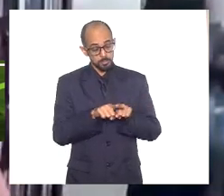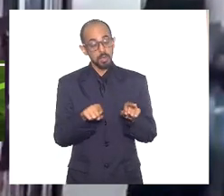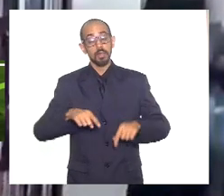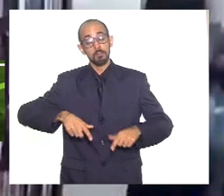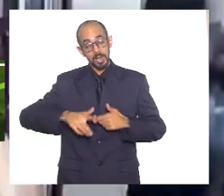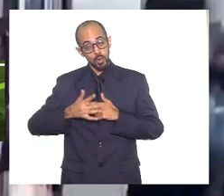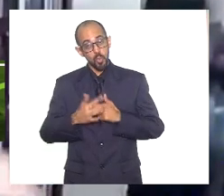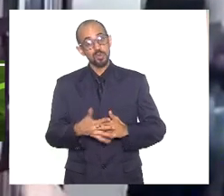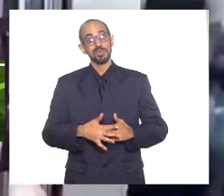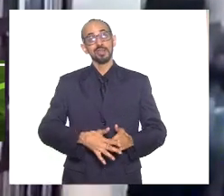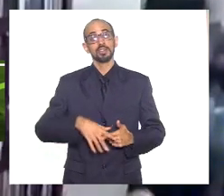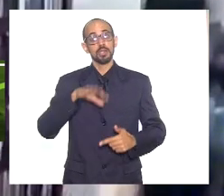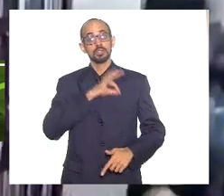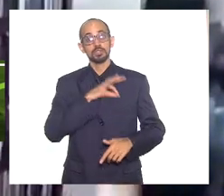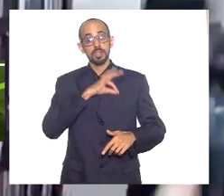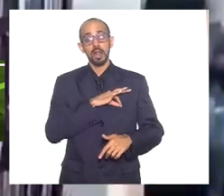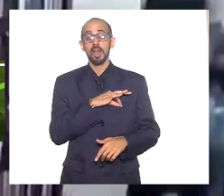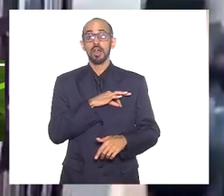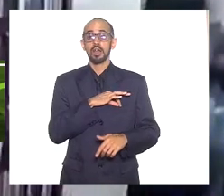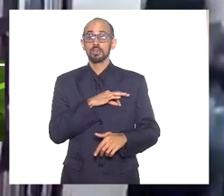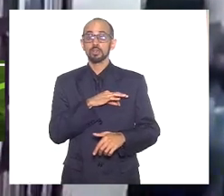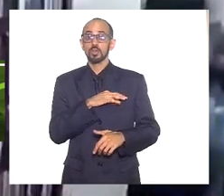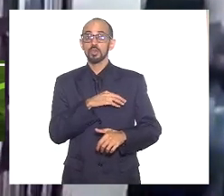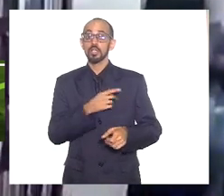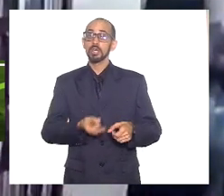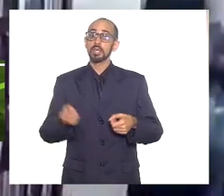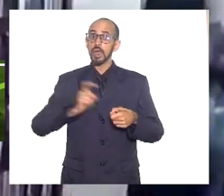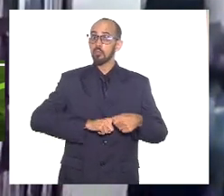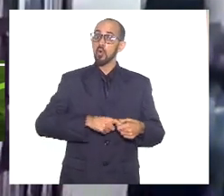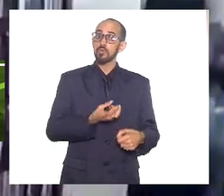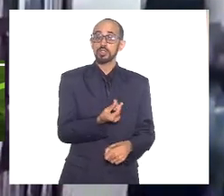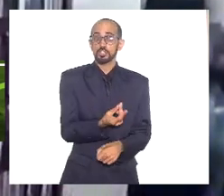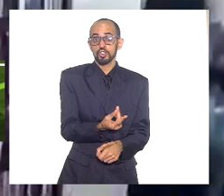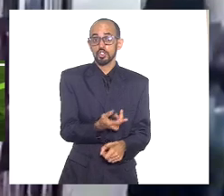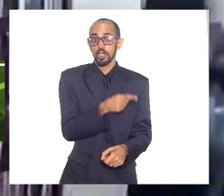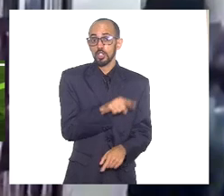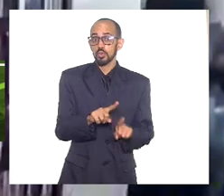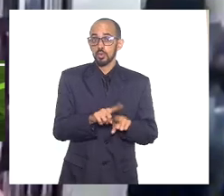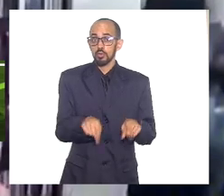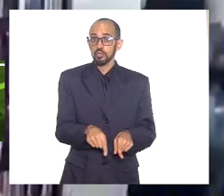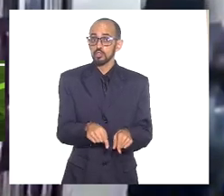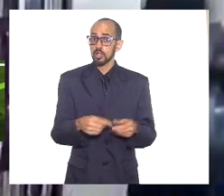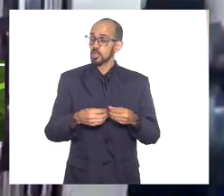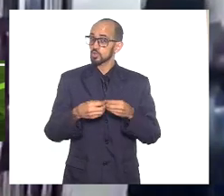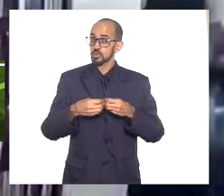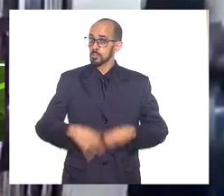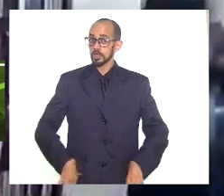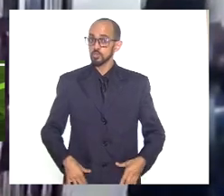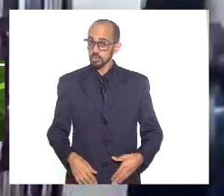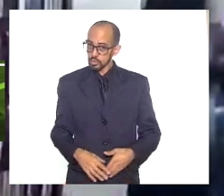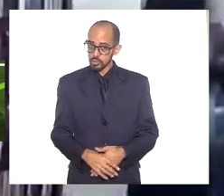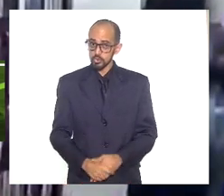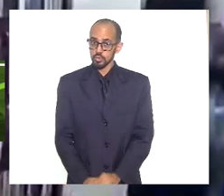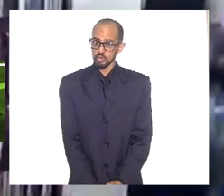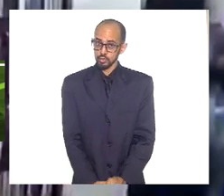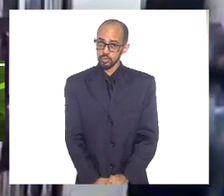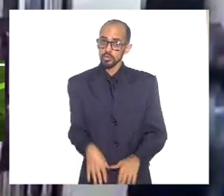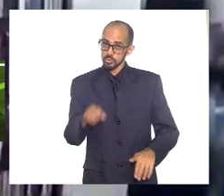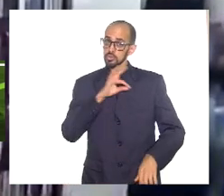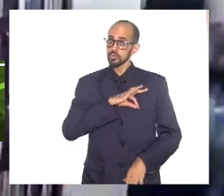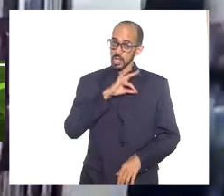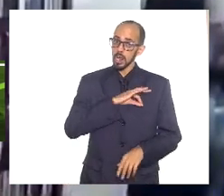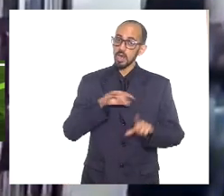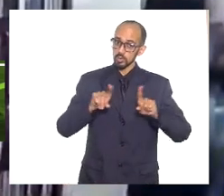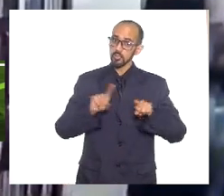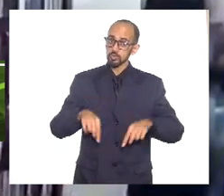recomposição, seja feita recomposição exatamente das perdas de salário do servidor